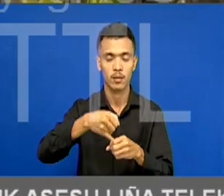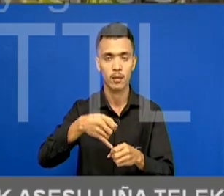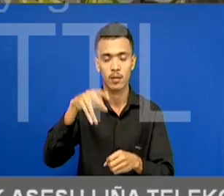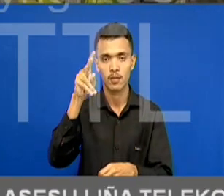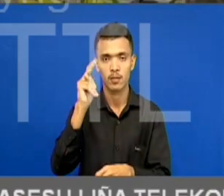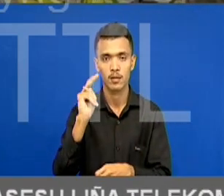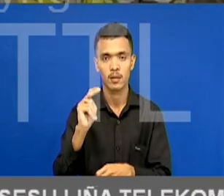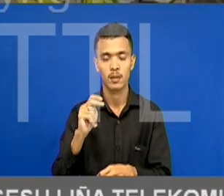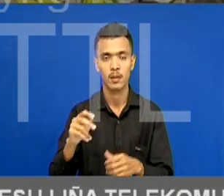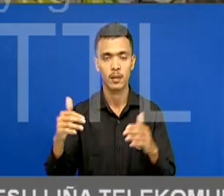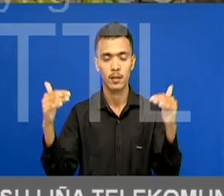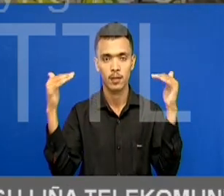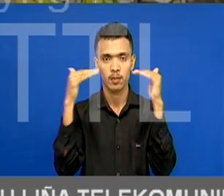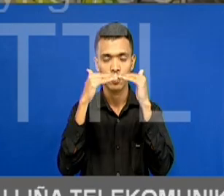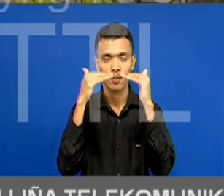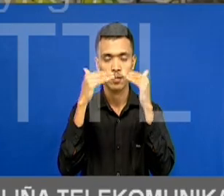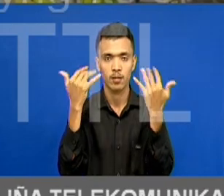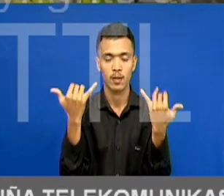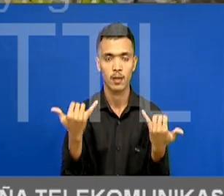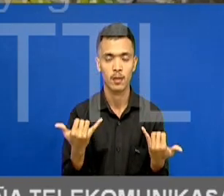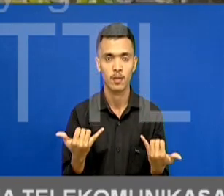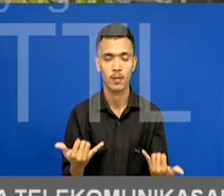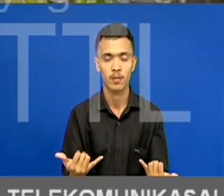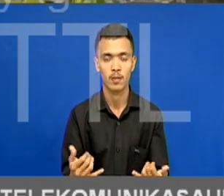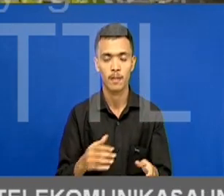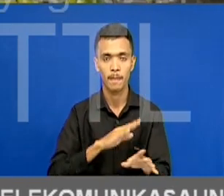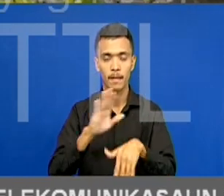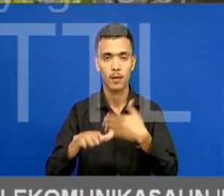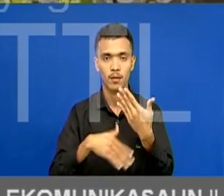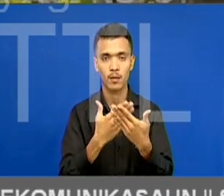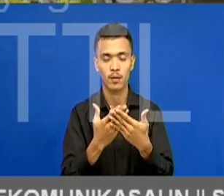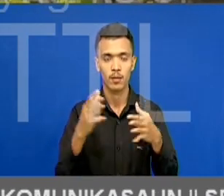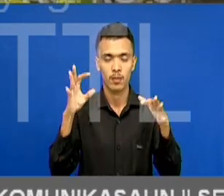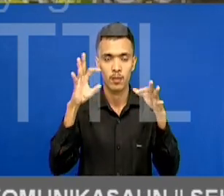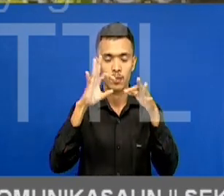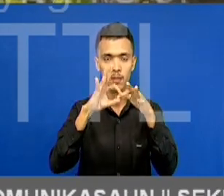ninian e ia soro moto né parte roto membro roto